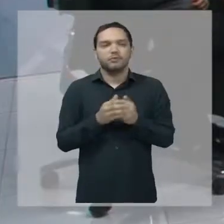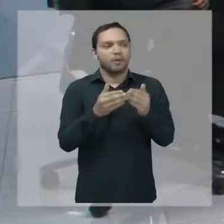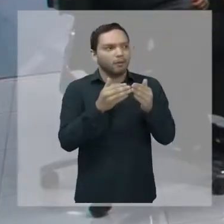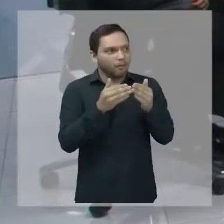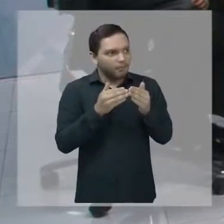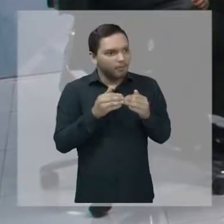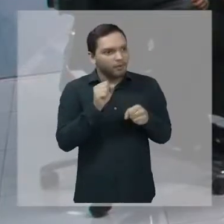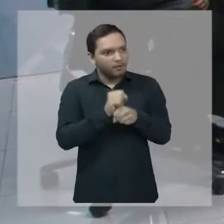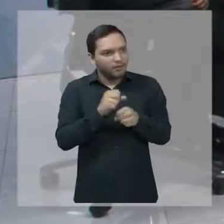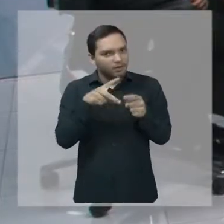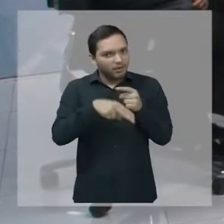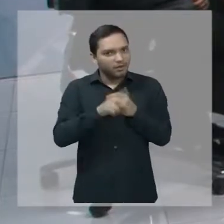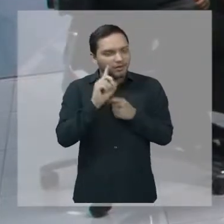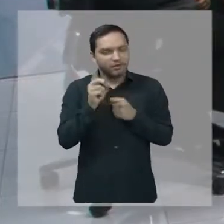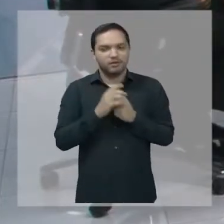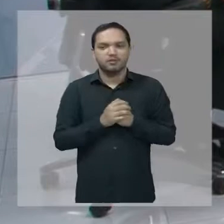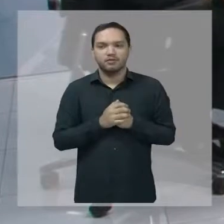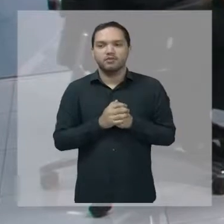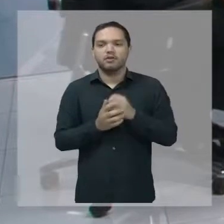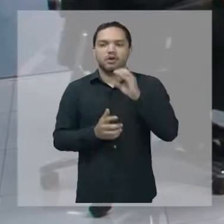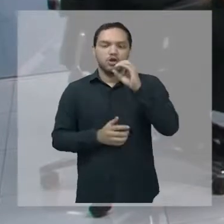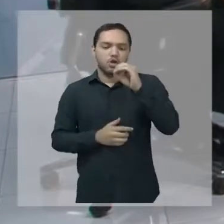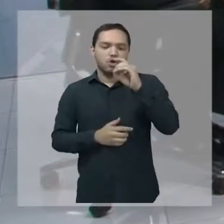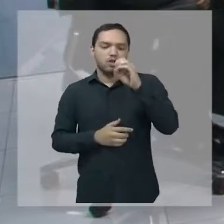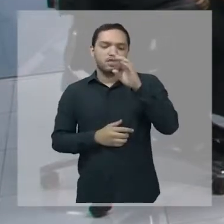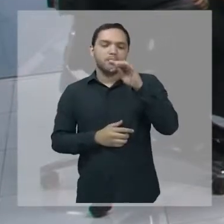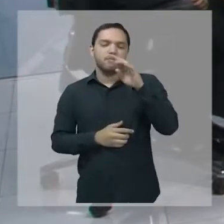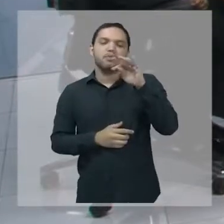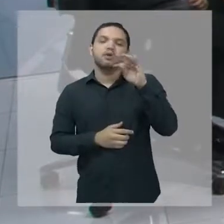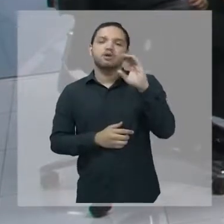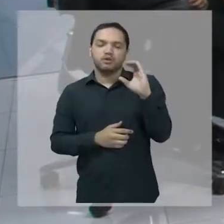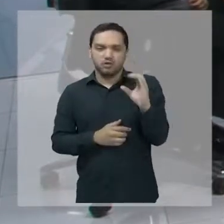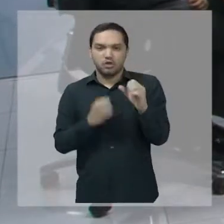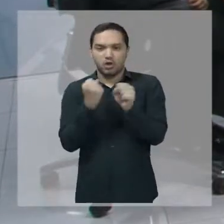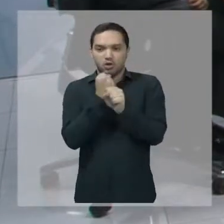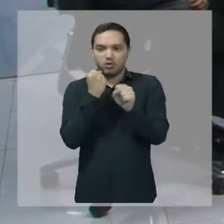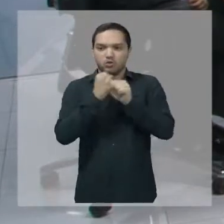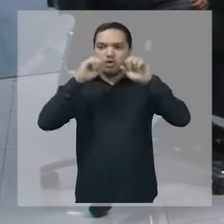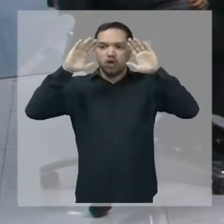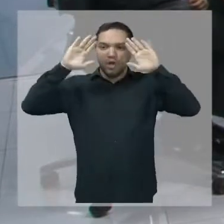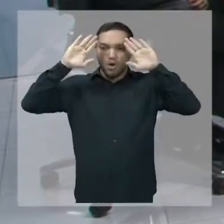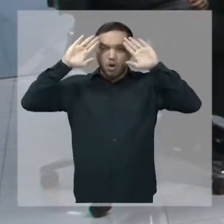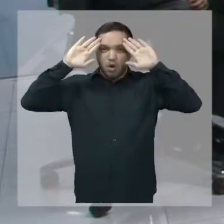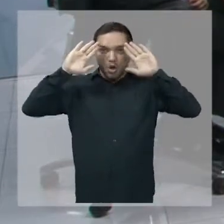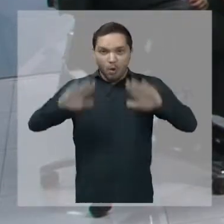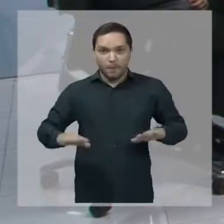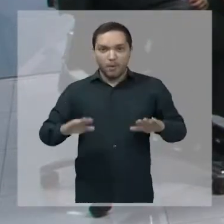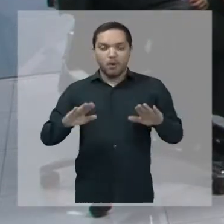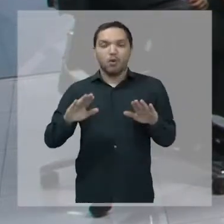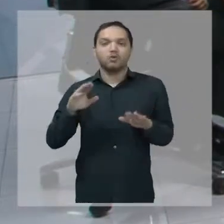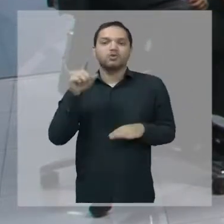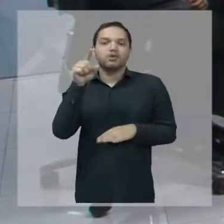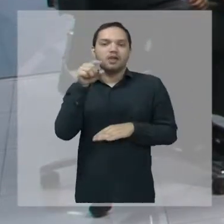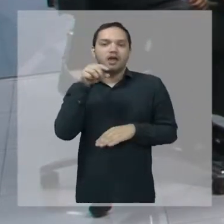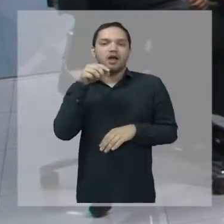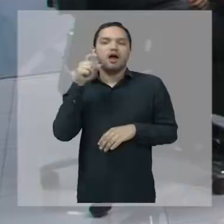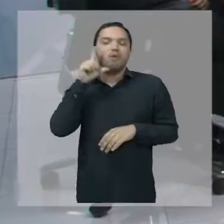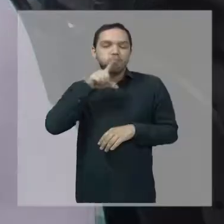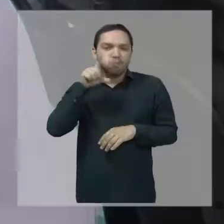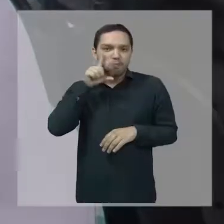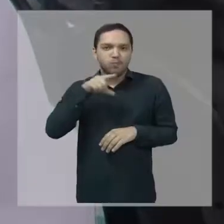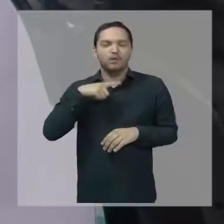Calma, deixe-me falar. A Odebrecht, Maia, a Odebrecht construiu o aeroporto de Miami. A Odebrecht teve